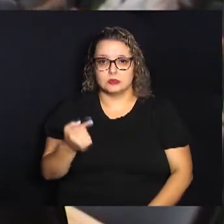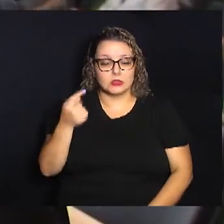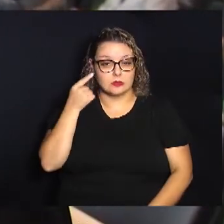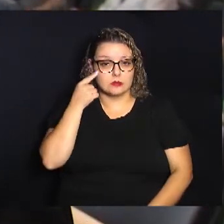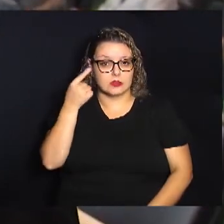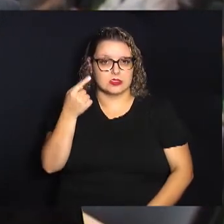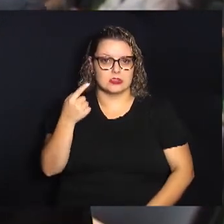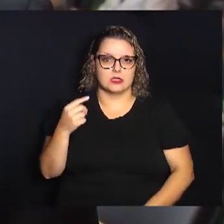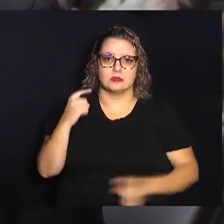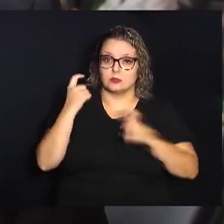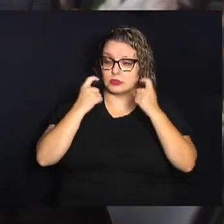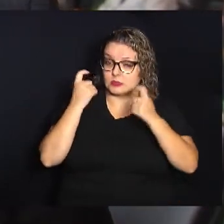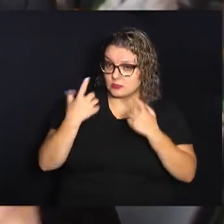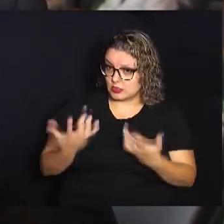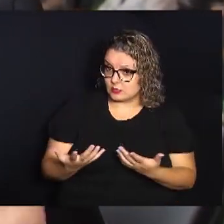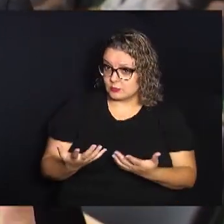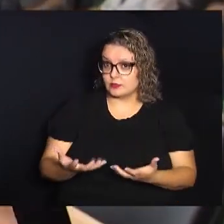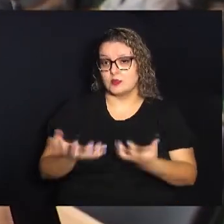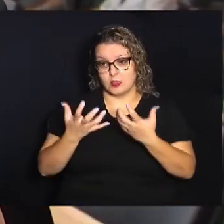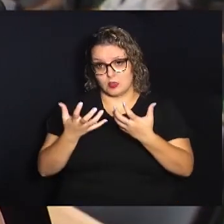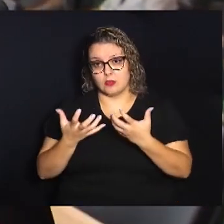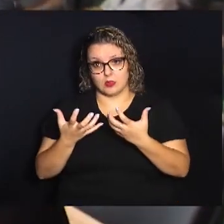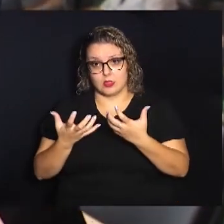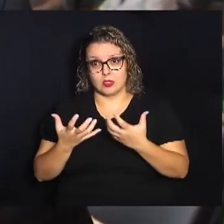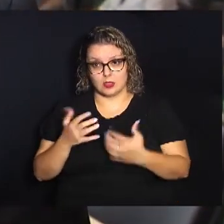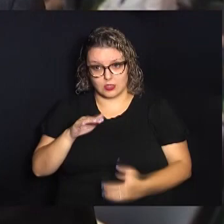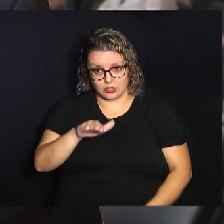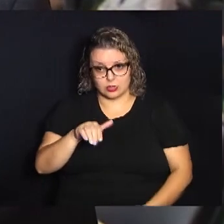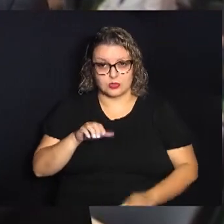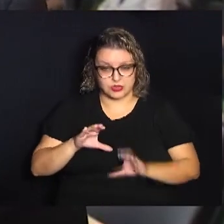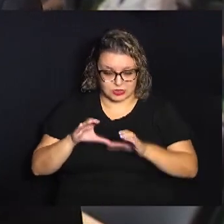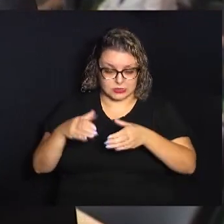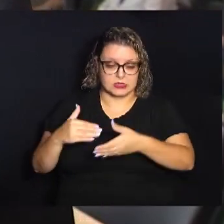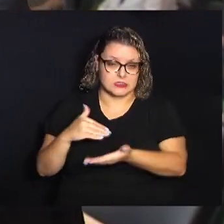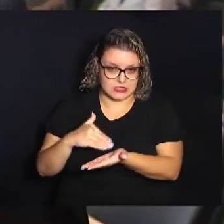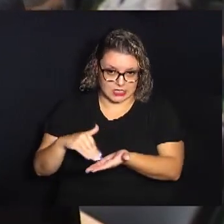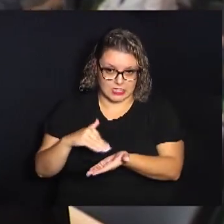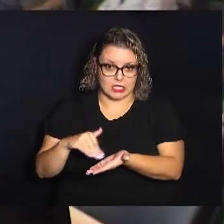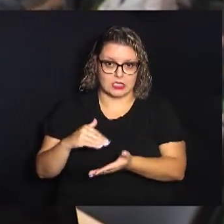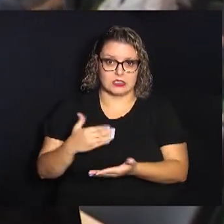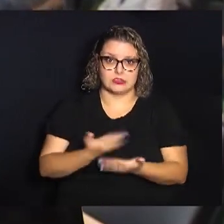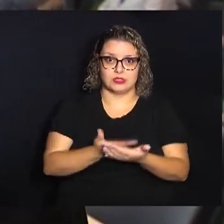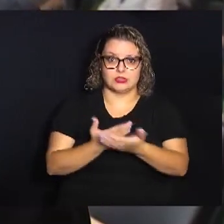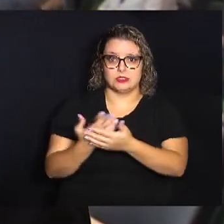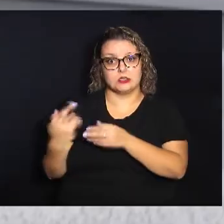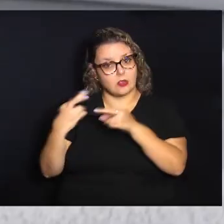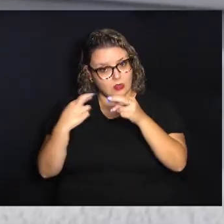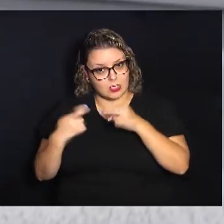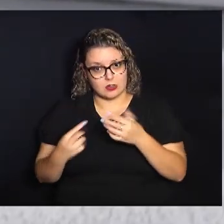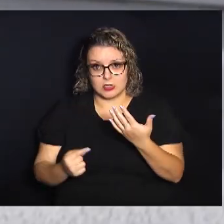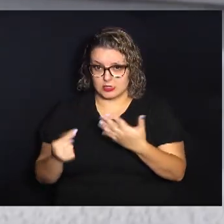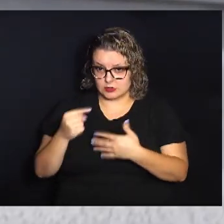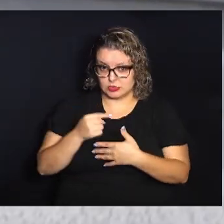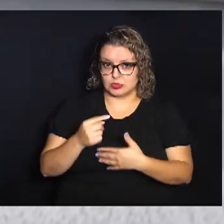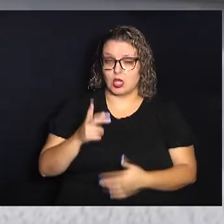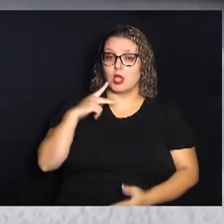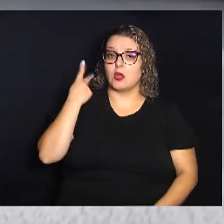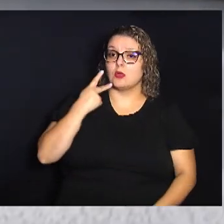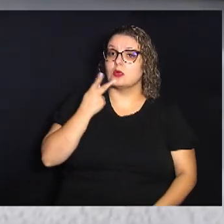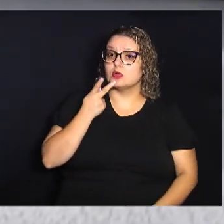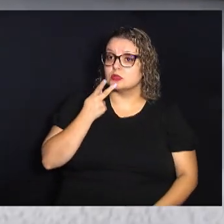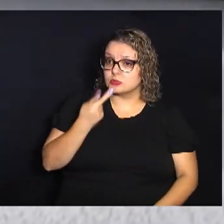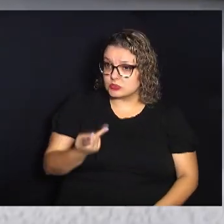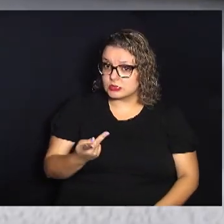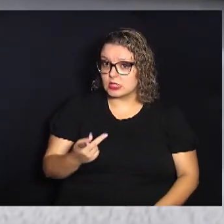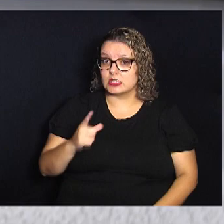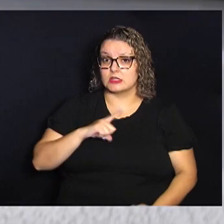preocupação. Então eu quero provocar a secretaria, saber se eles estão analisando essas questões. O vereador ressalta que ter